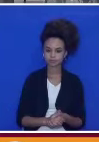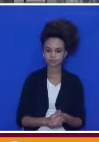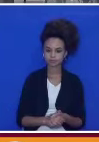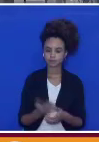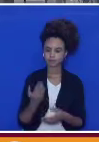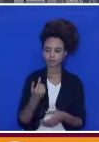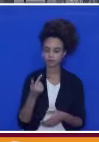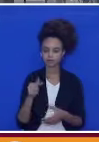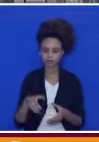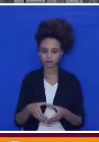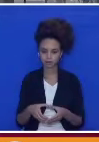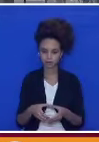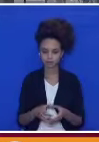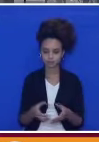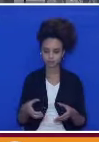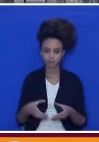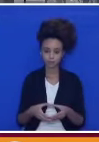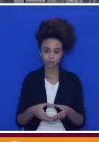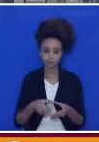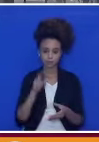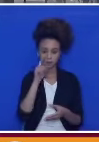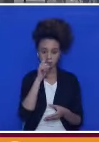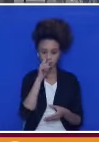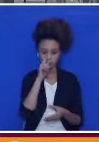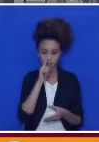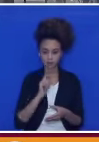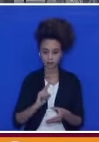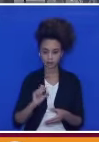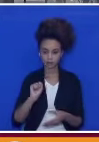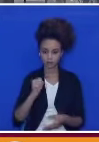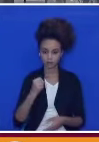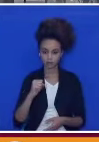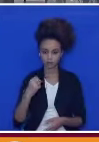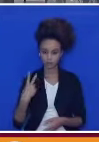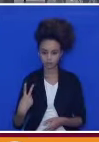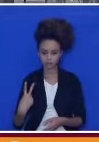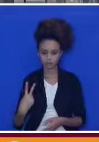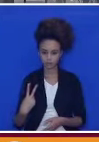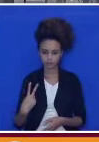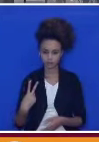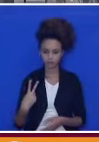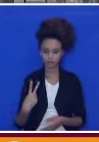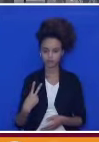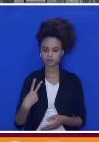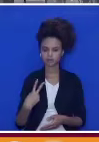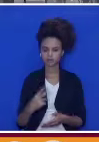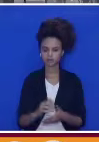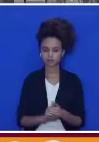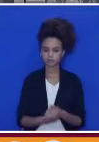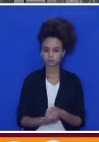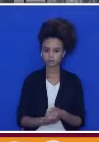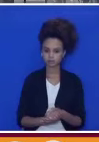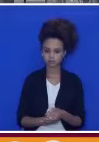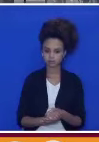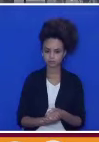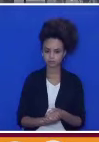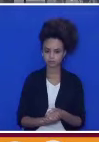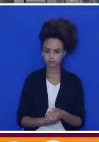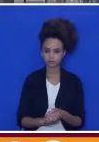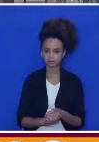Lá vem mais uma bola. Amarela, 82. Amarela, 82.